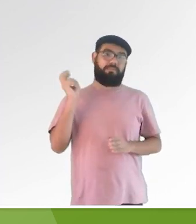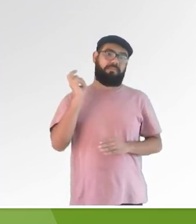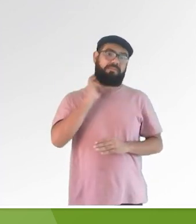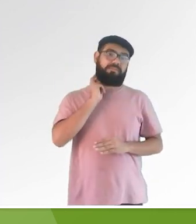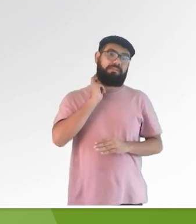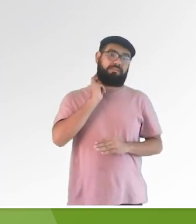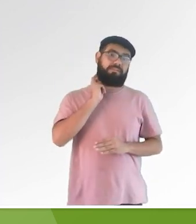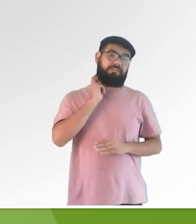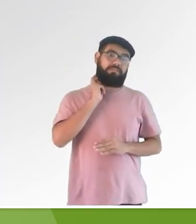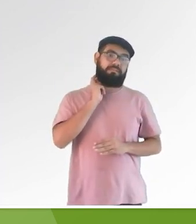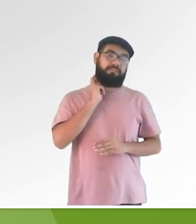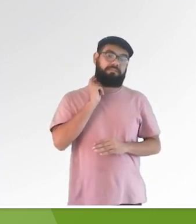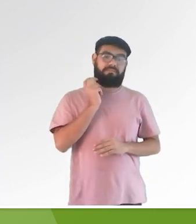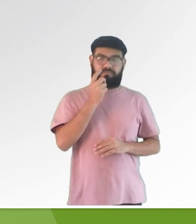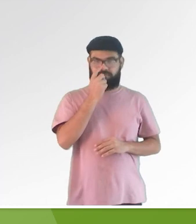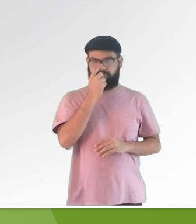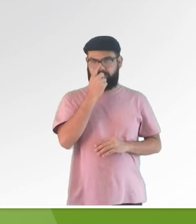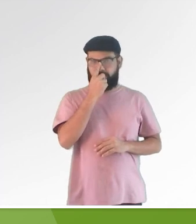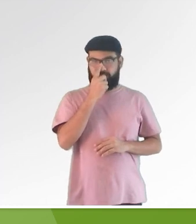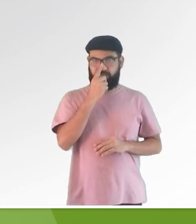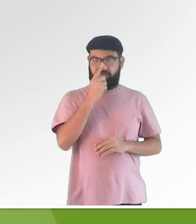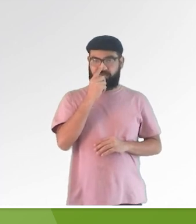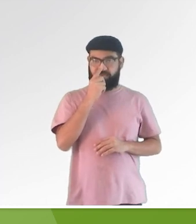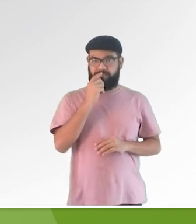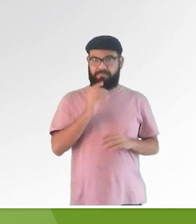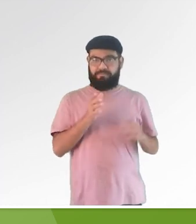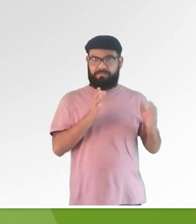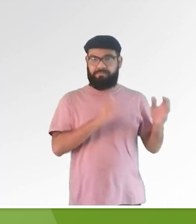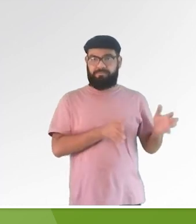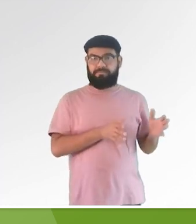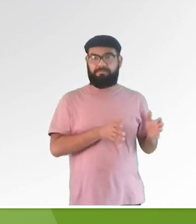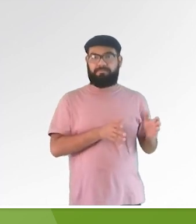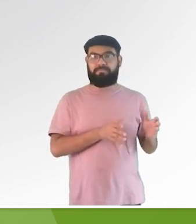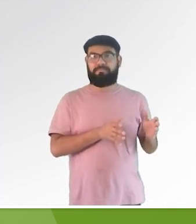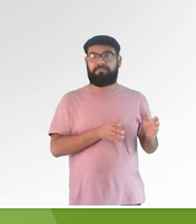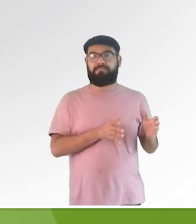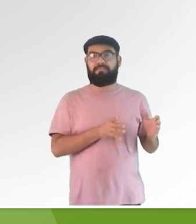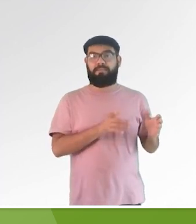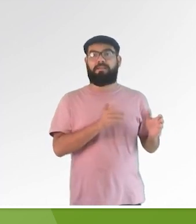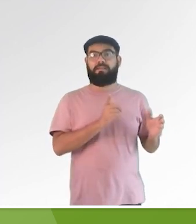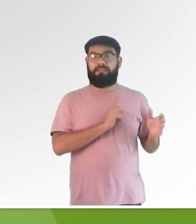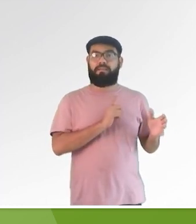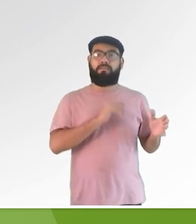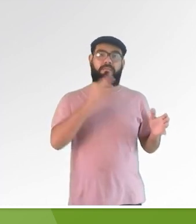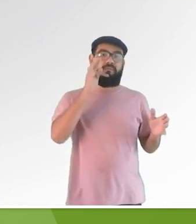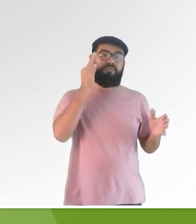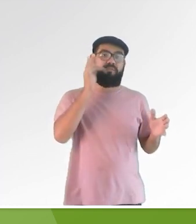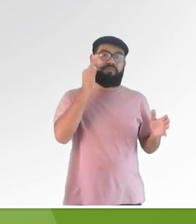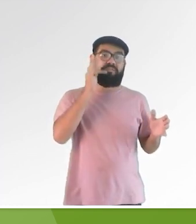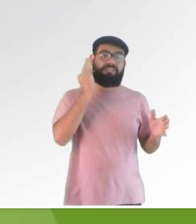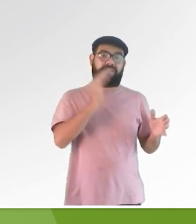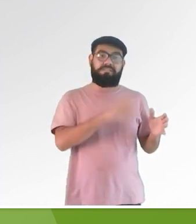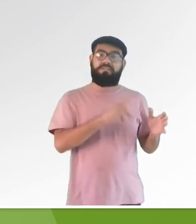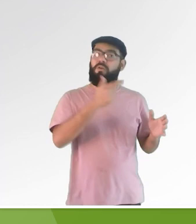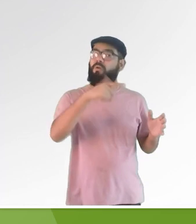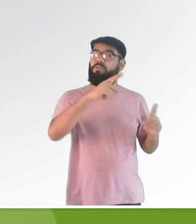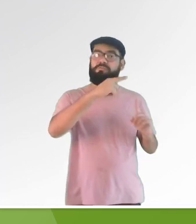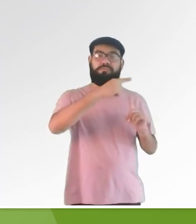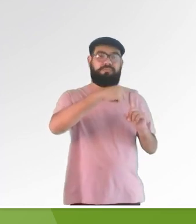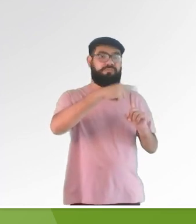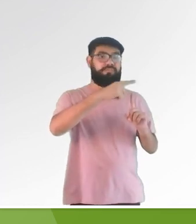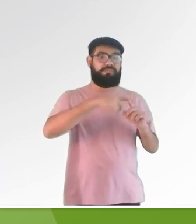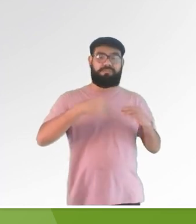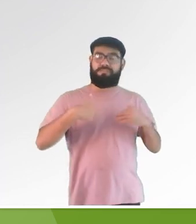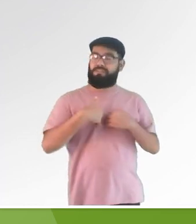se alimentando de alguma fruta, não é? E aí a gente já tem um outro tipo de animal com outro hábito